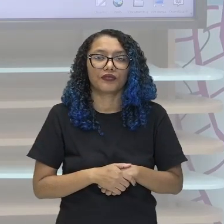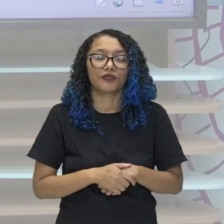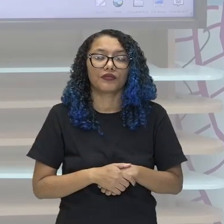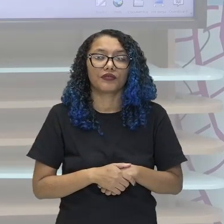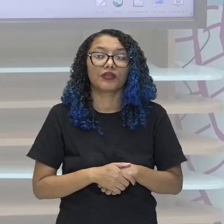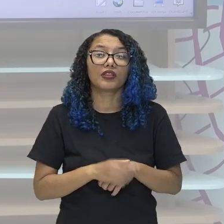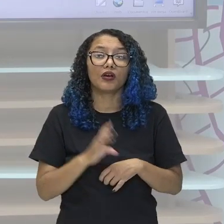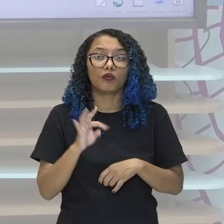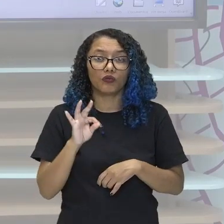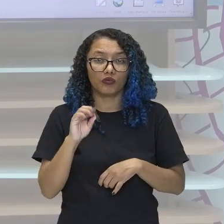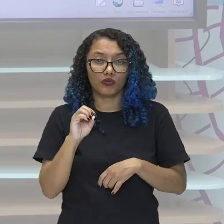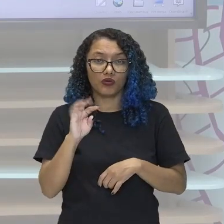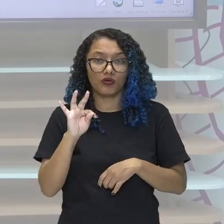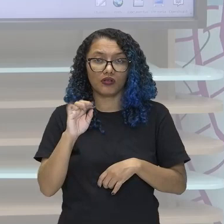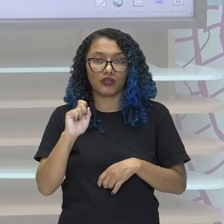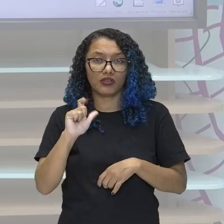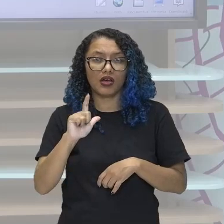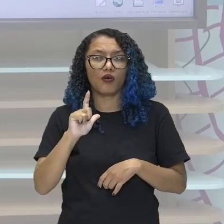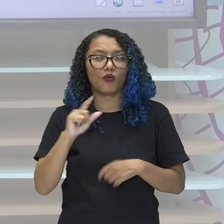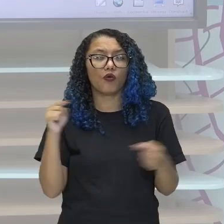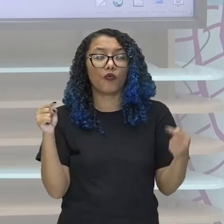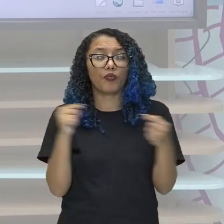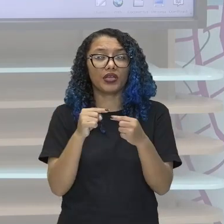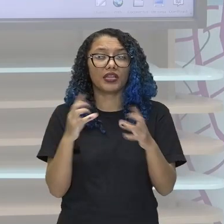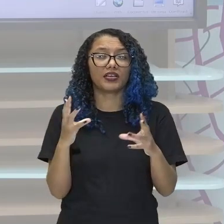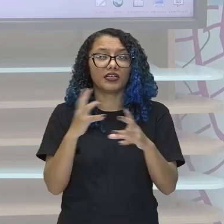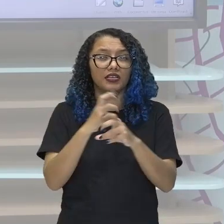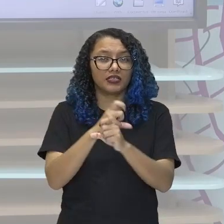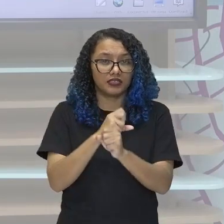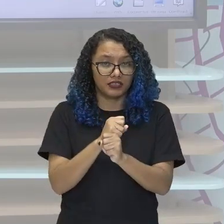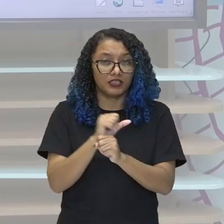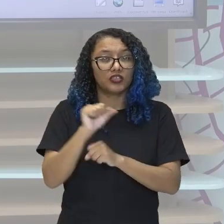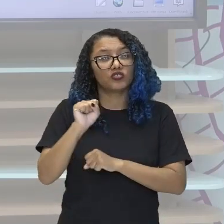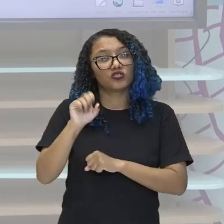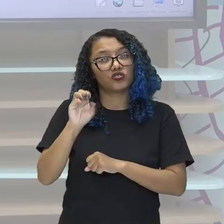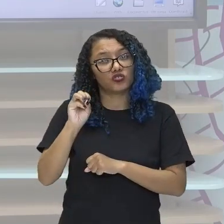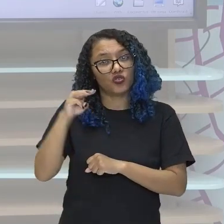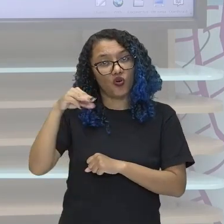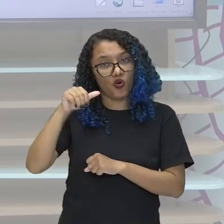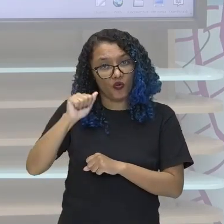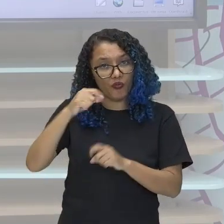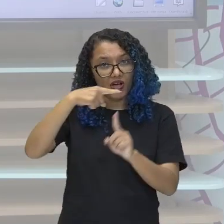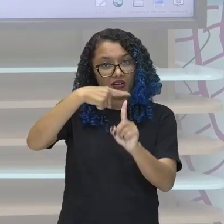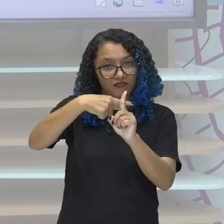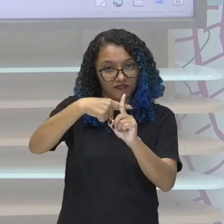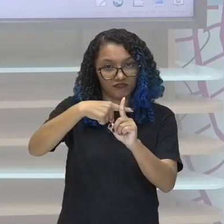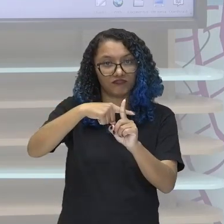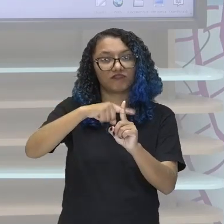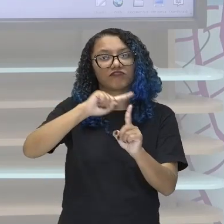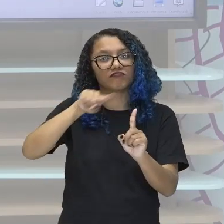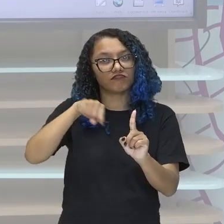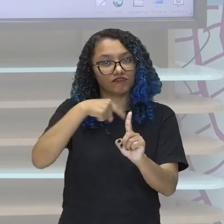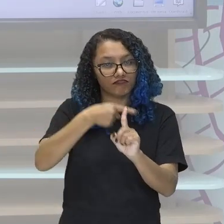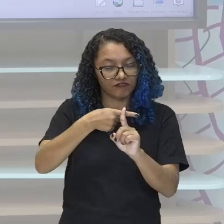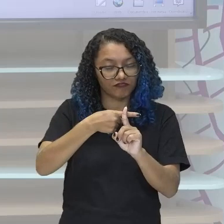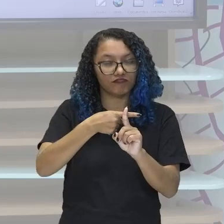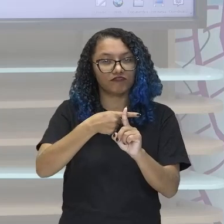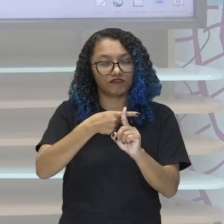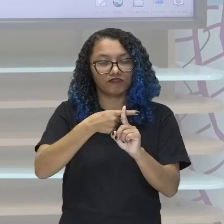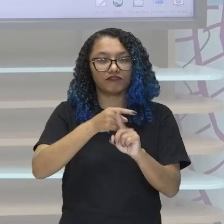questão que é uma soma, ou seja, somando x mais y igual a 17, ou